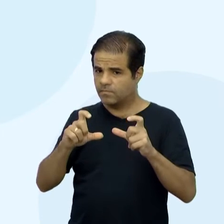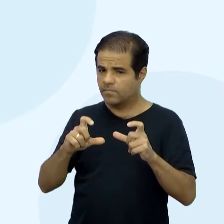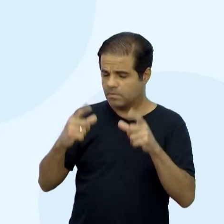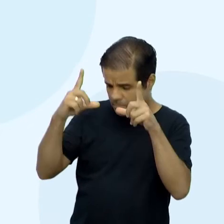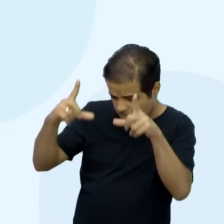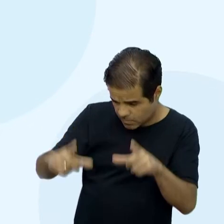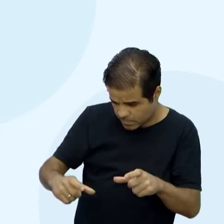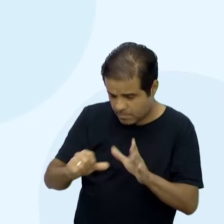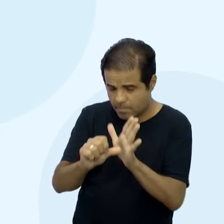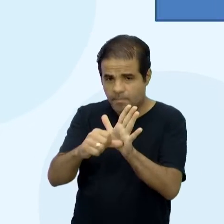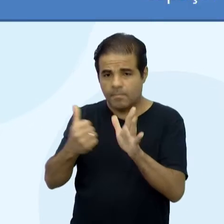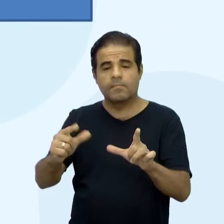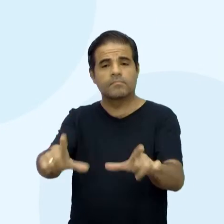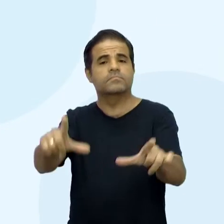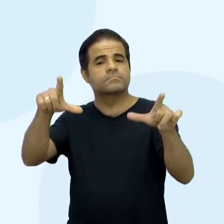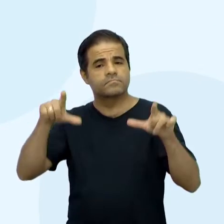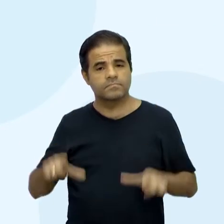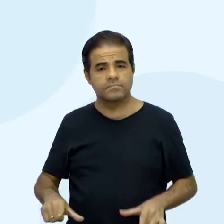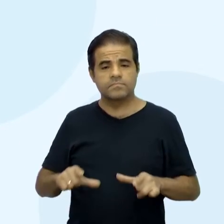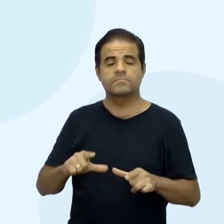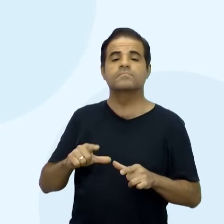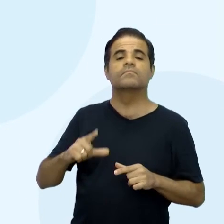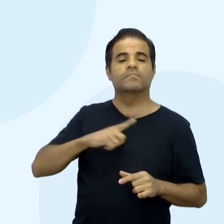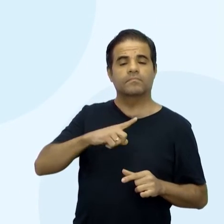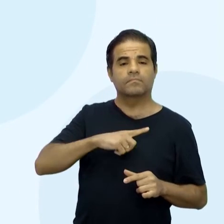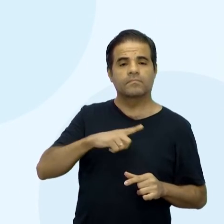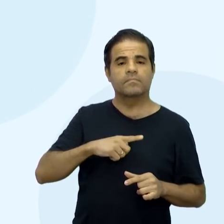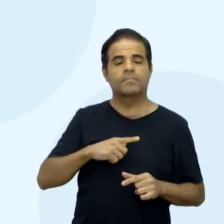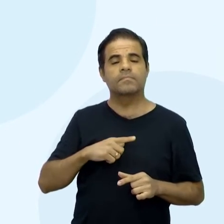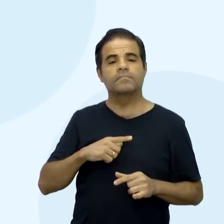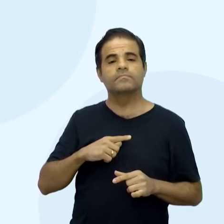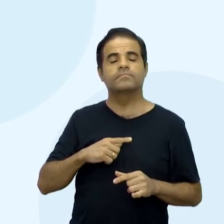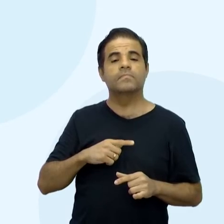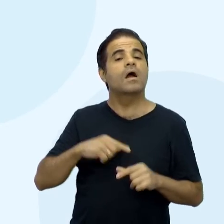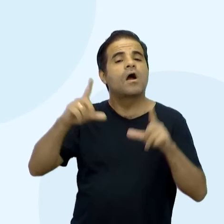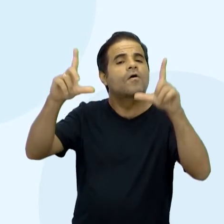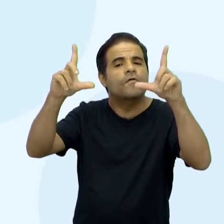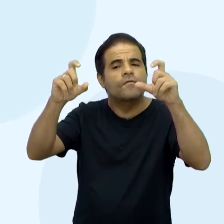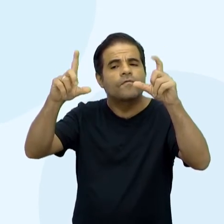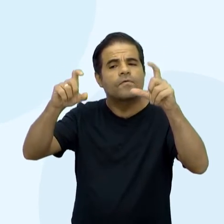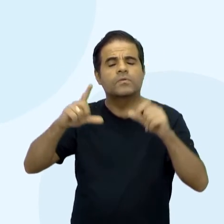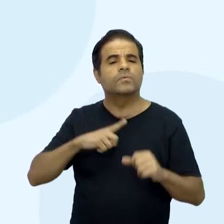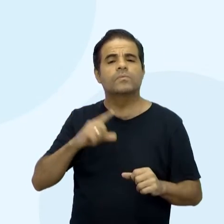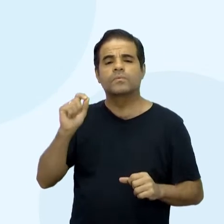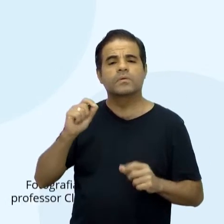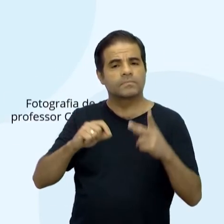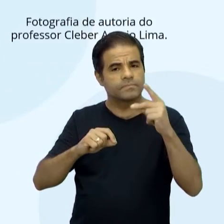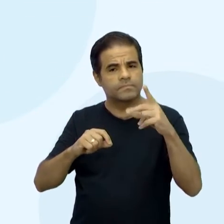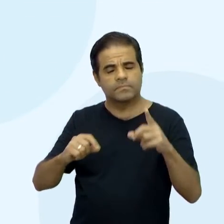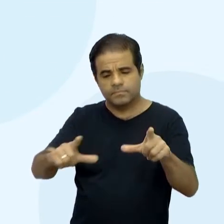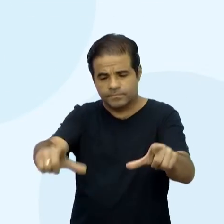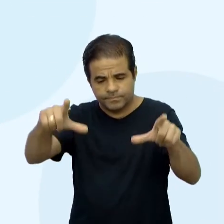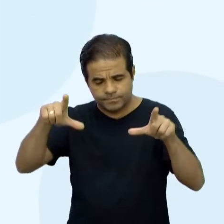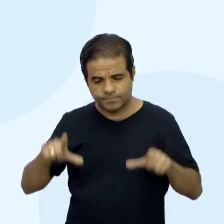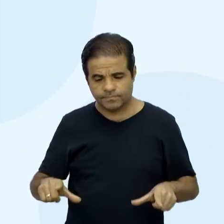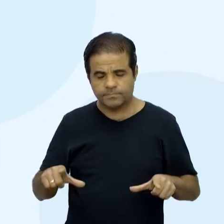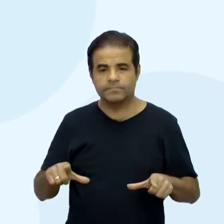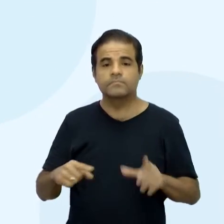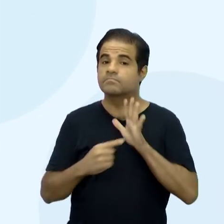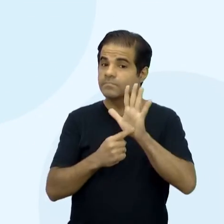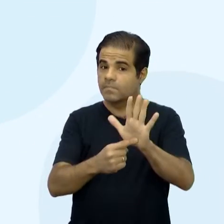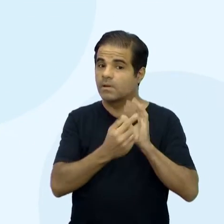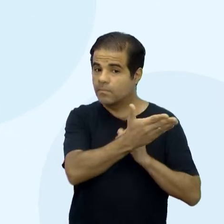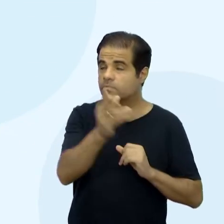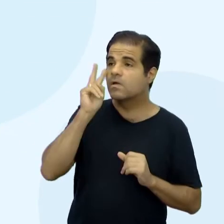né, da primeira placa e nós temos também a fotografia da segunda placa. Deixa eu mostrar aqui para